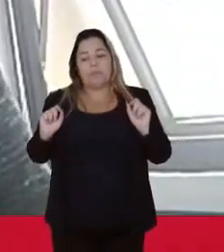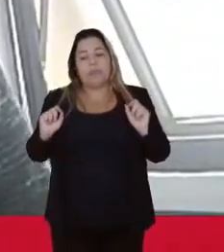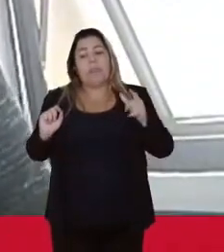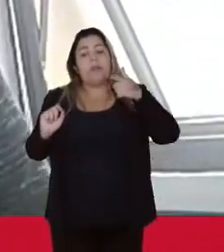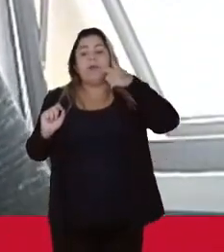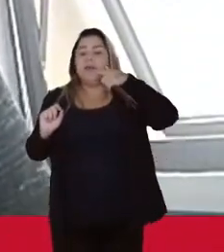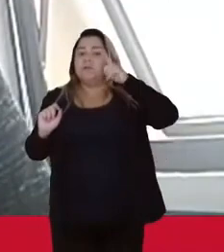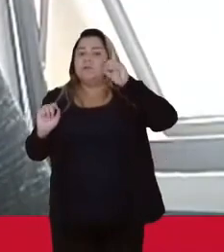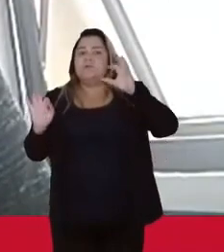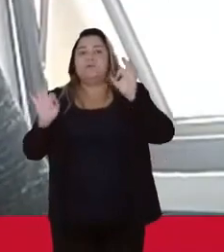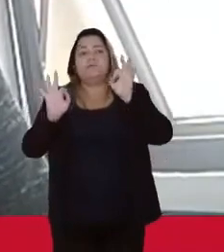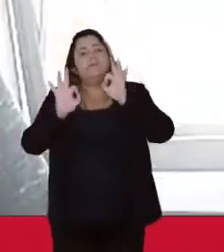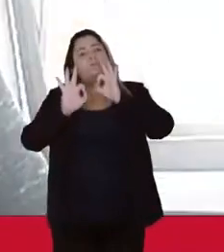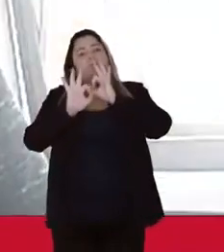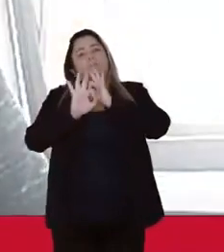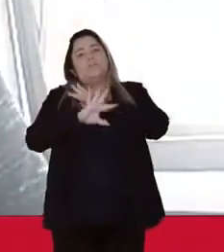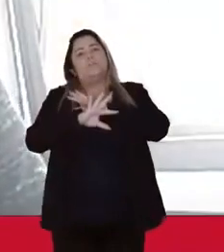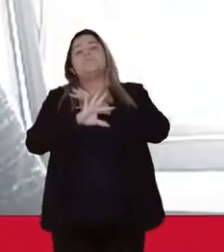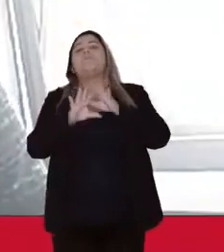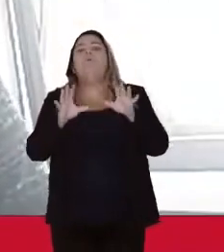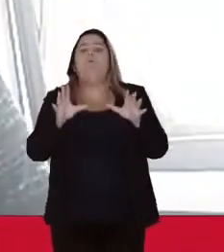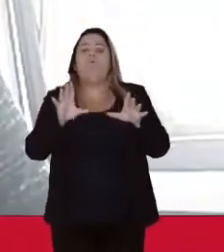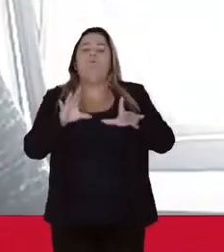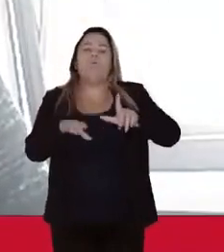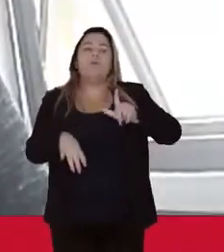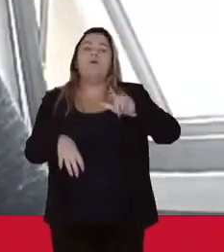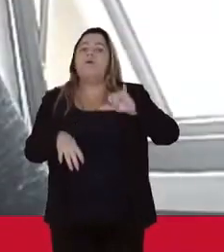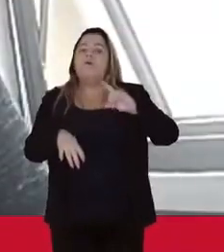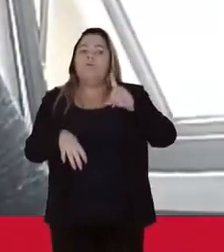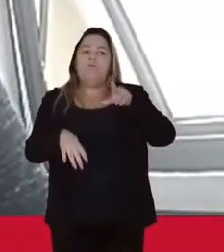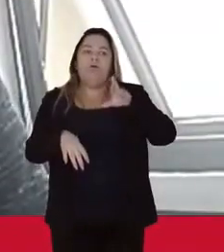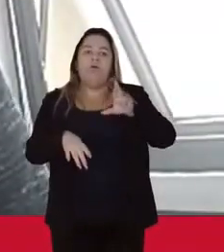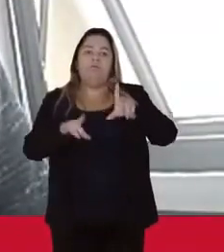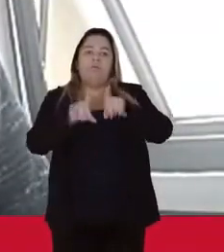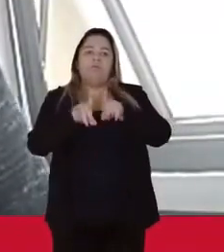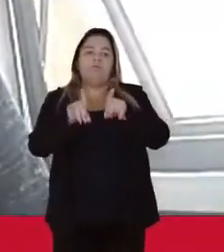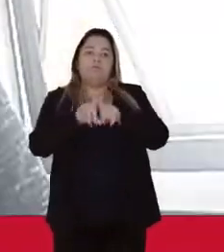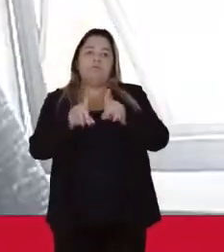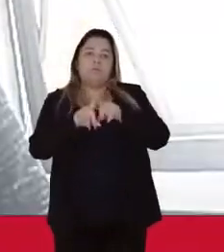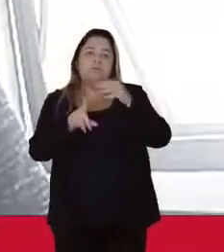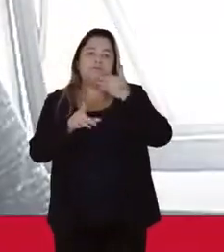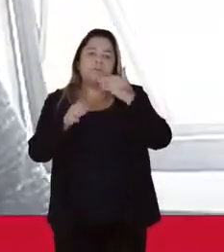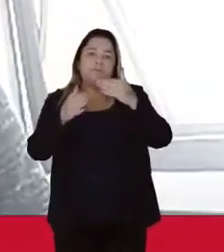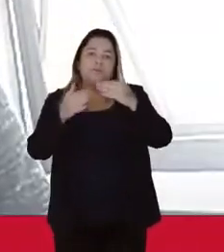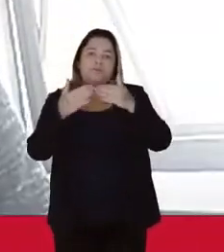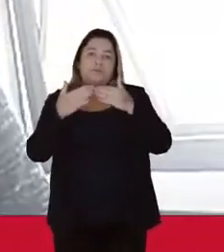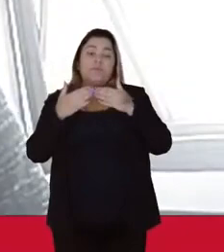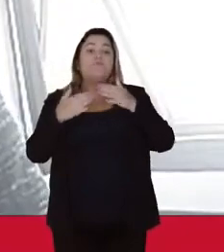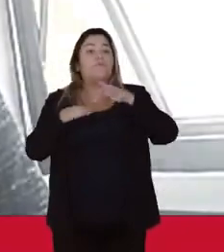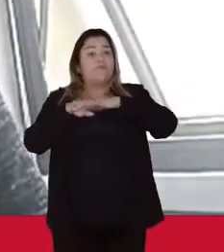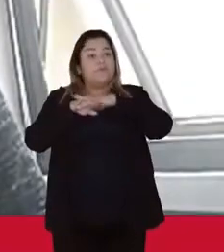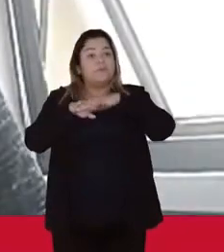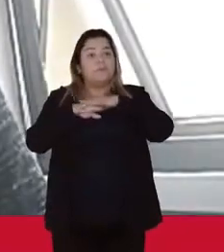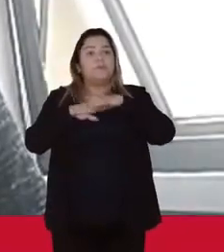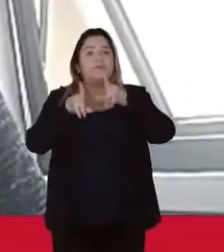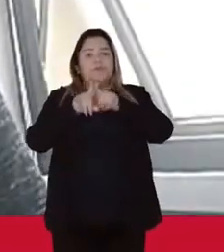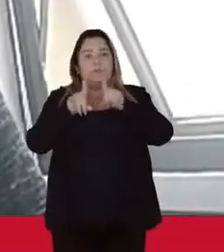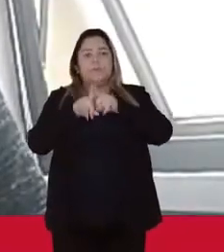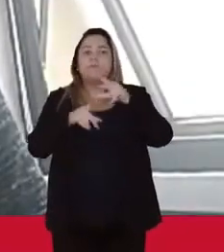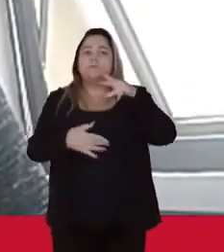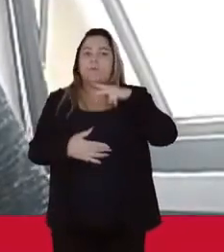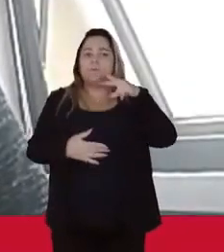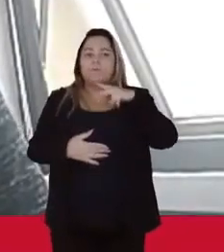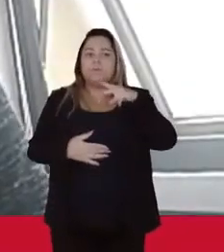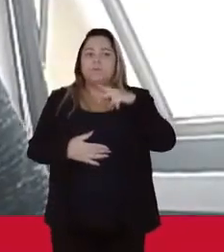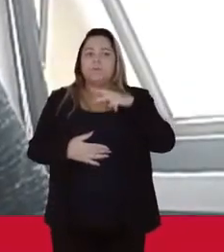Antes de terminar, você, quanto líder da bancada, eu vou pedir aqui, eu vou conversar com você pessoalmente, mas vou pedir aqui